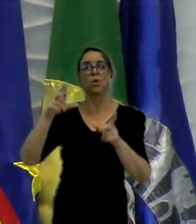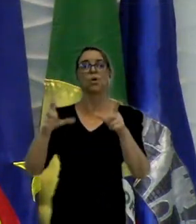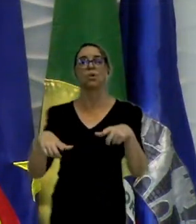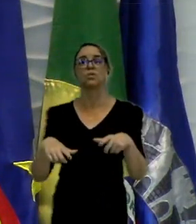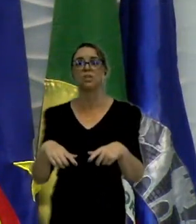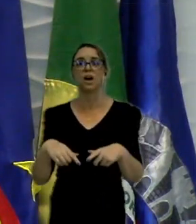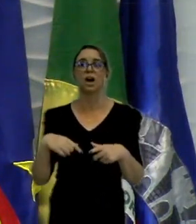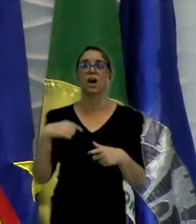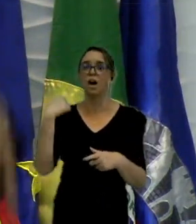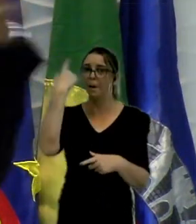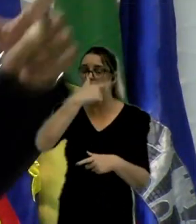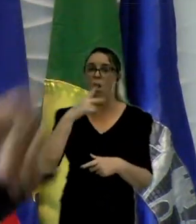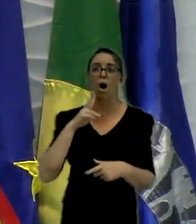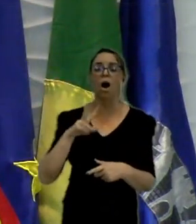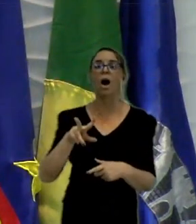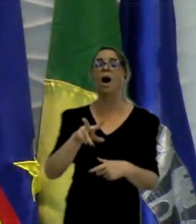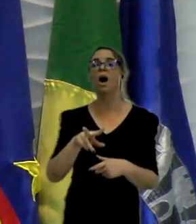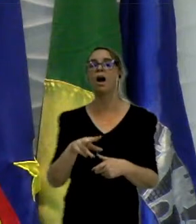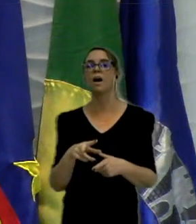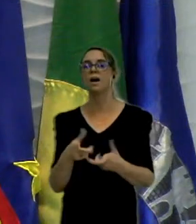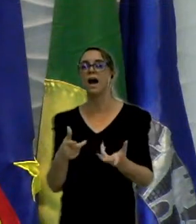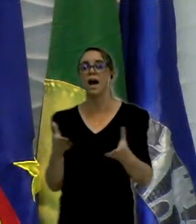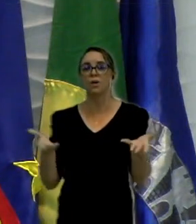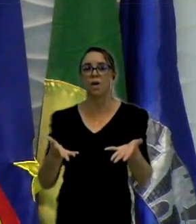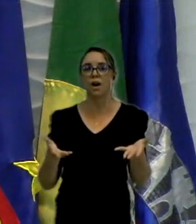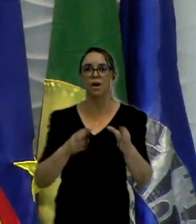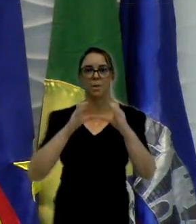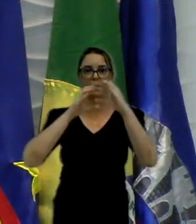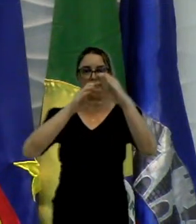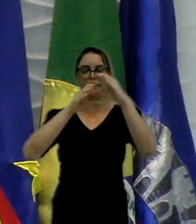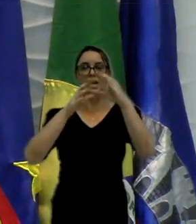seu gerente. Que assumiu a Compesa agora,